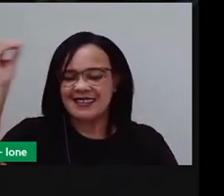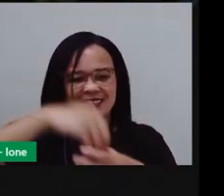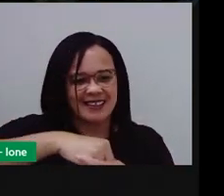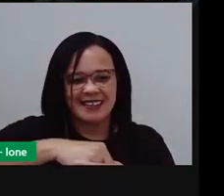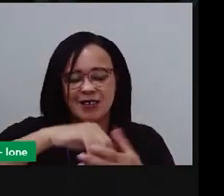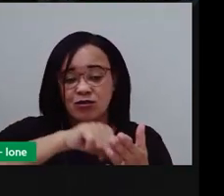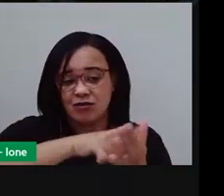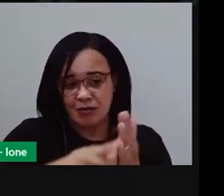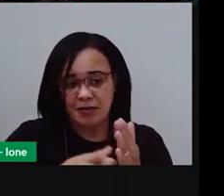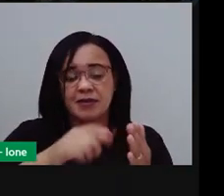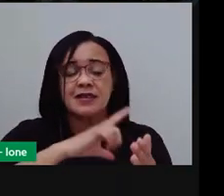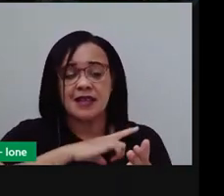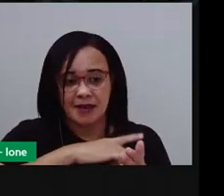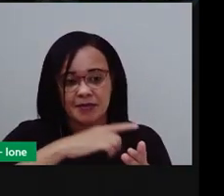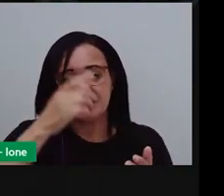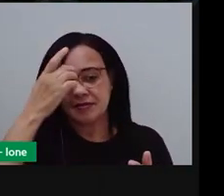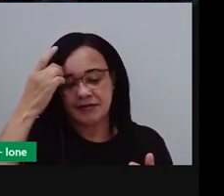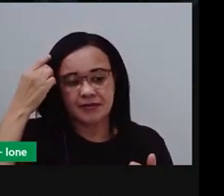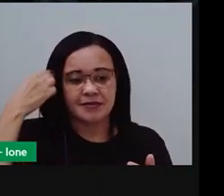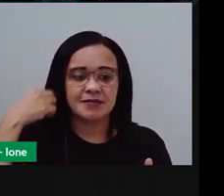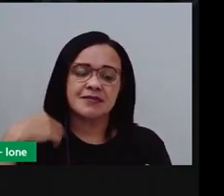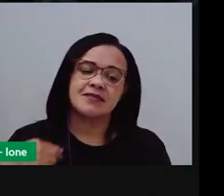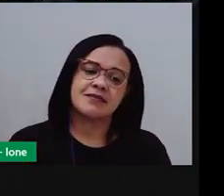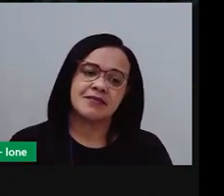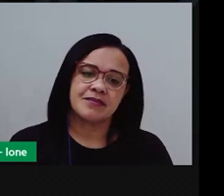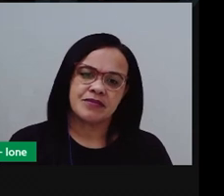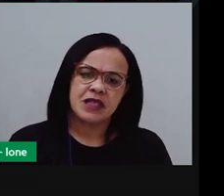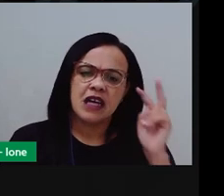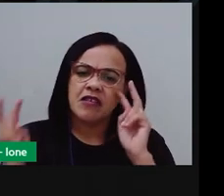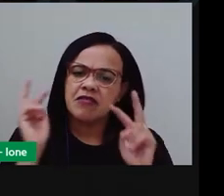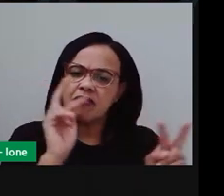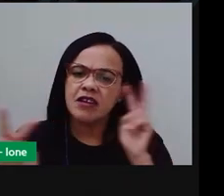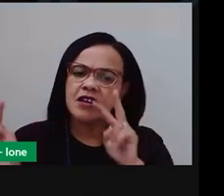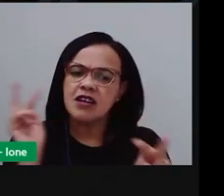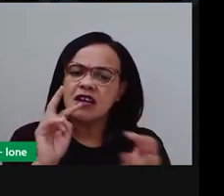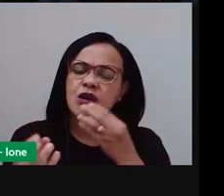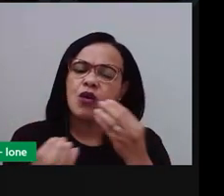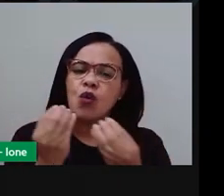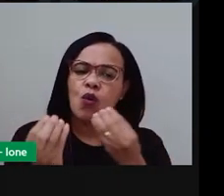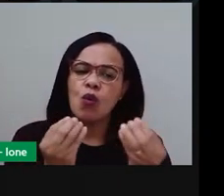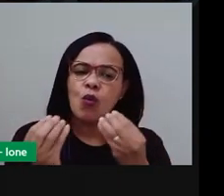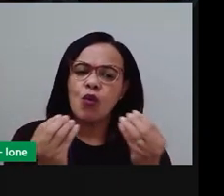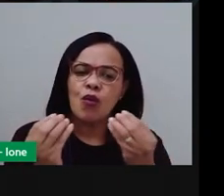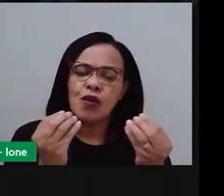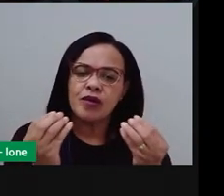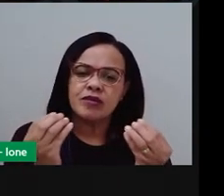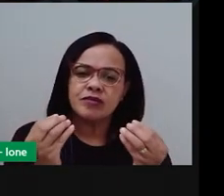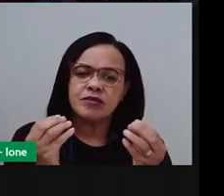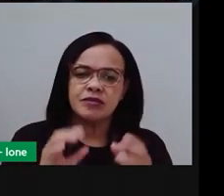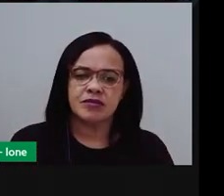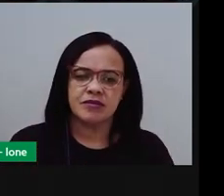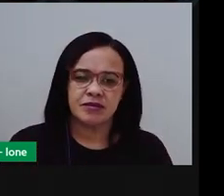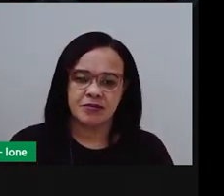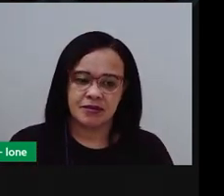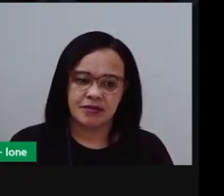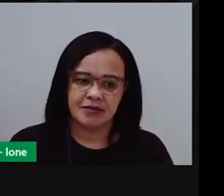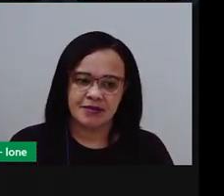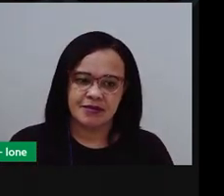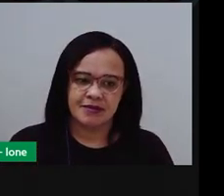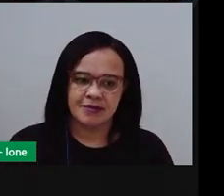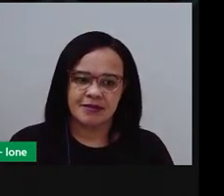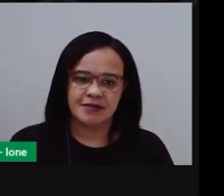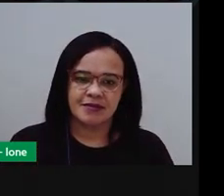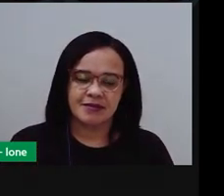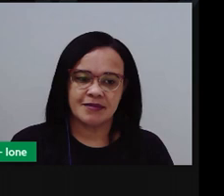Só que quando a gente vai observar ali as imagens, você pode identificar